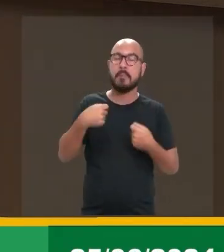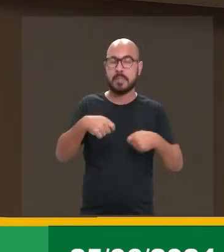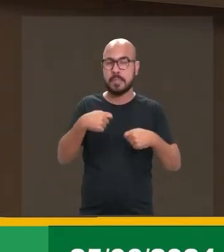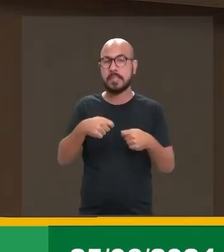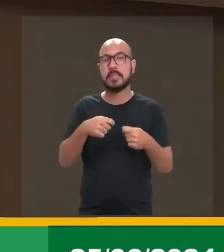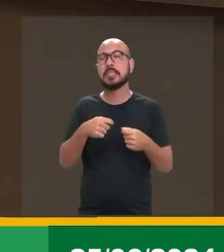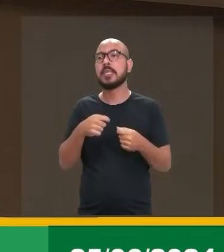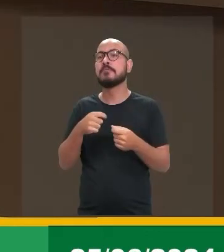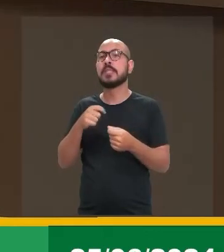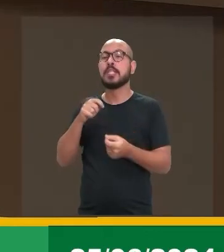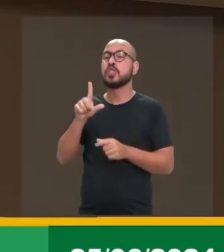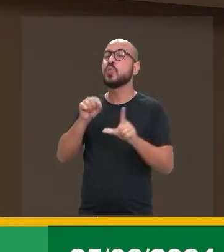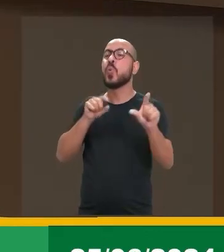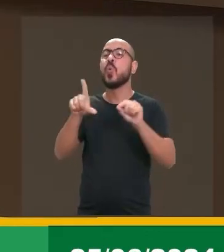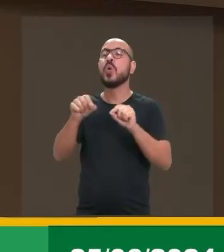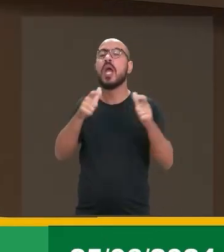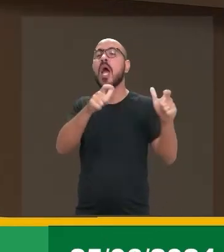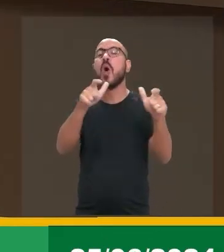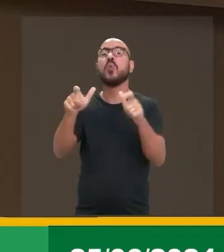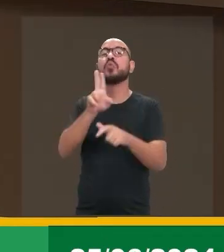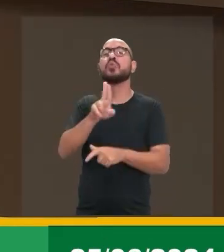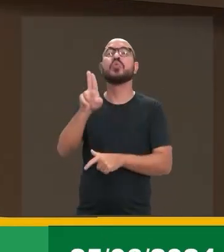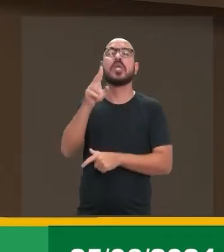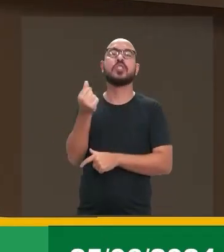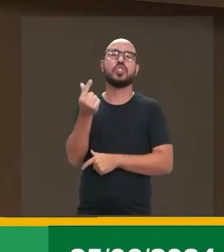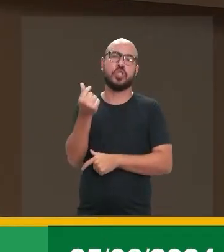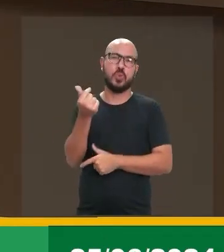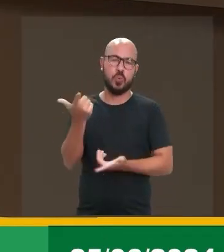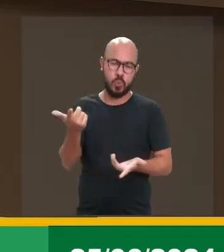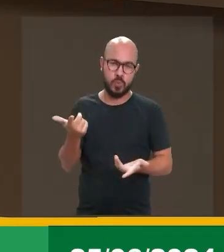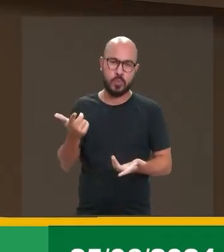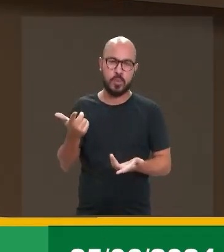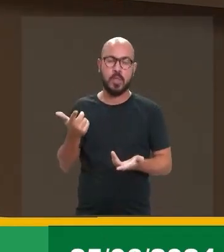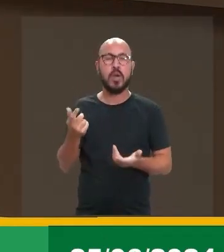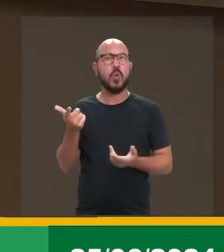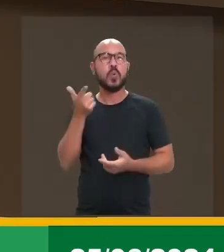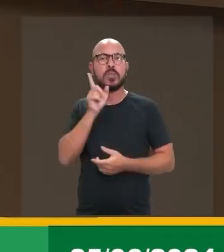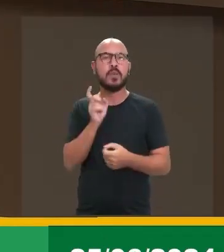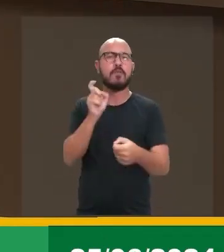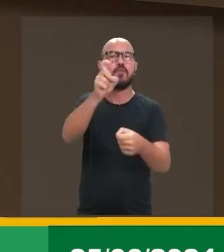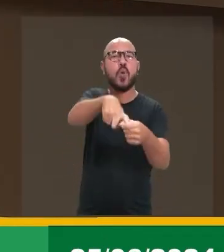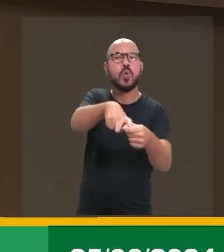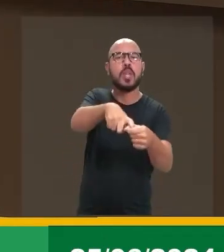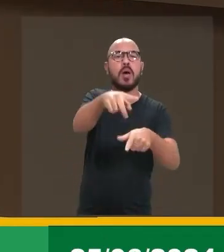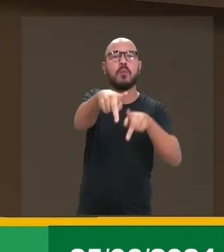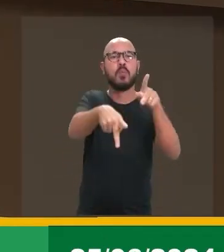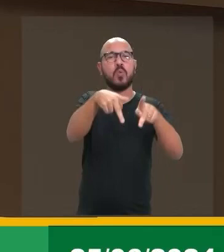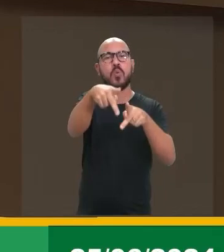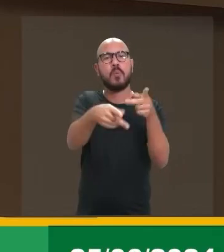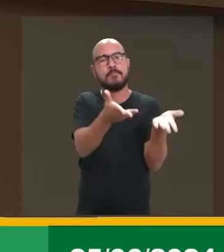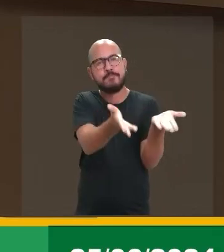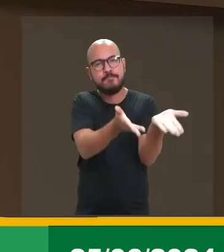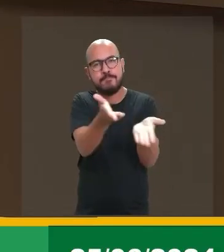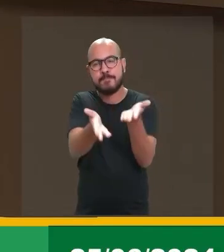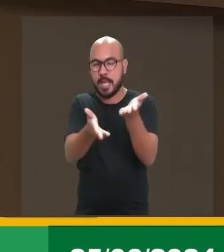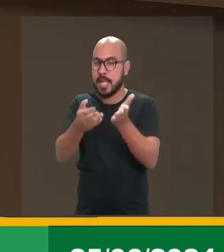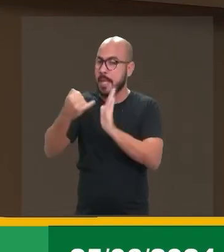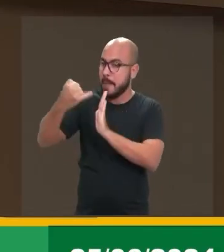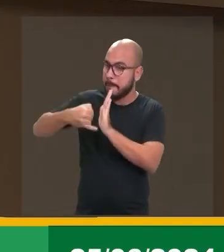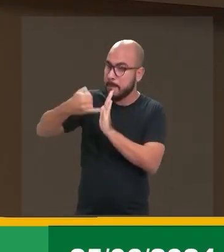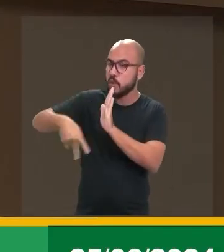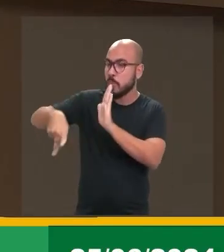serão empregados da melhor maneira possível para que volte paraa origem Deputado Querino De onde saiu são os nossos impostos que as nossas